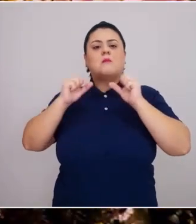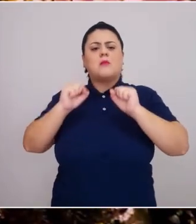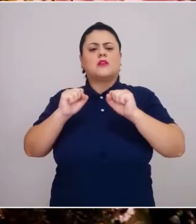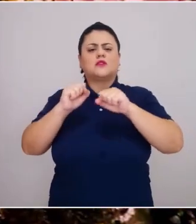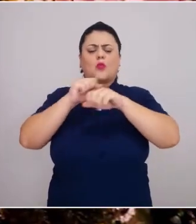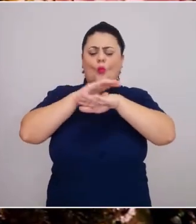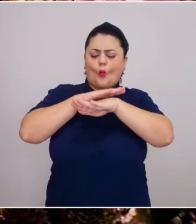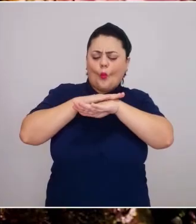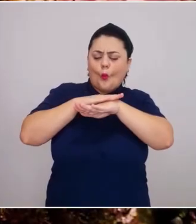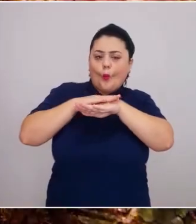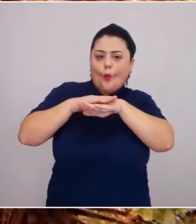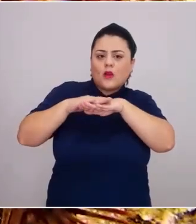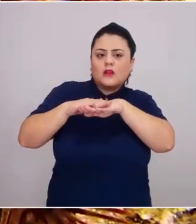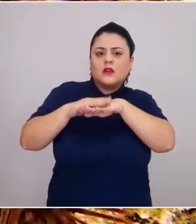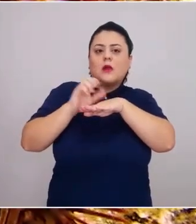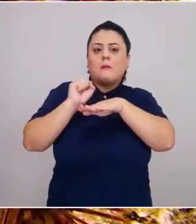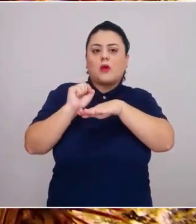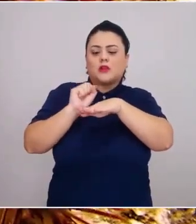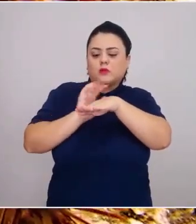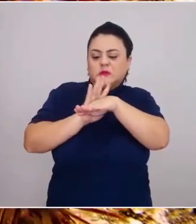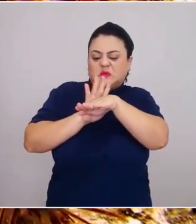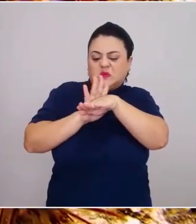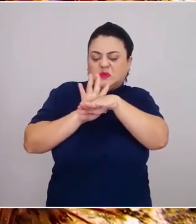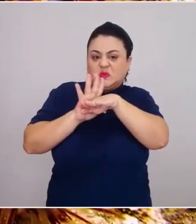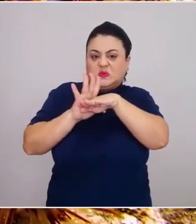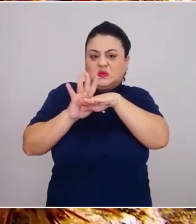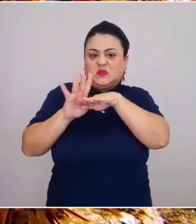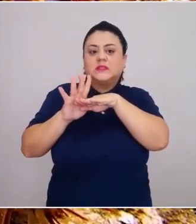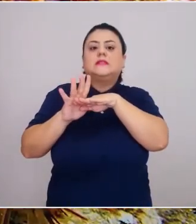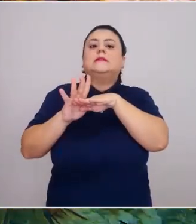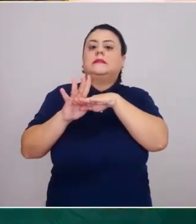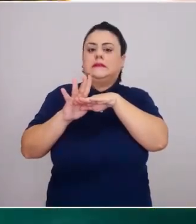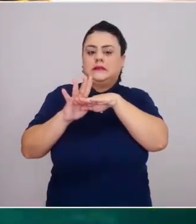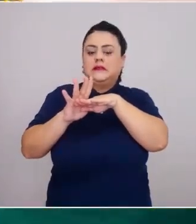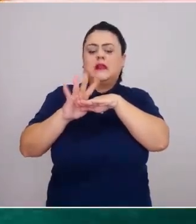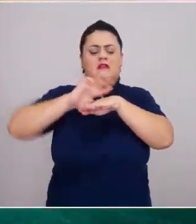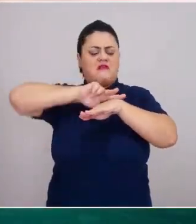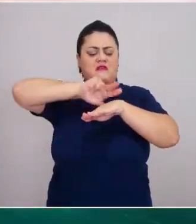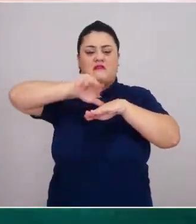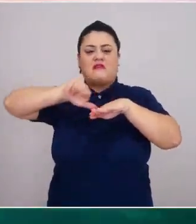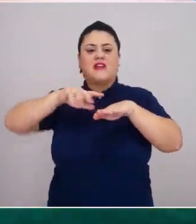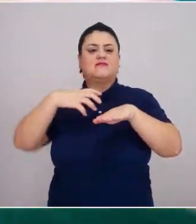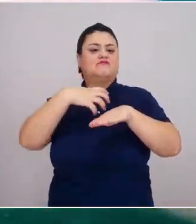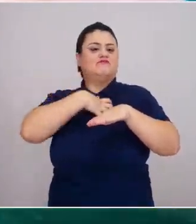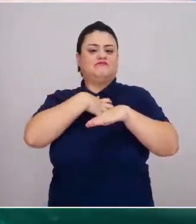liso, rugoso ou com espinhos bem evidentes.